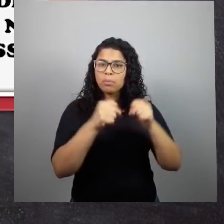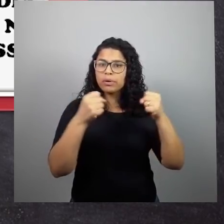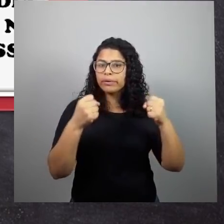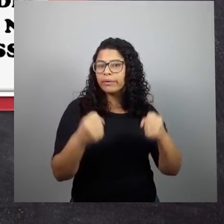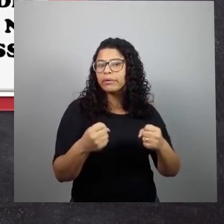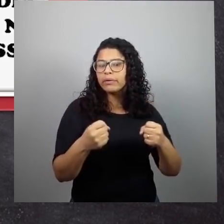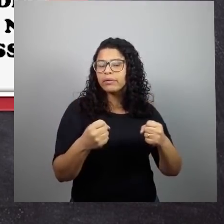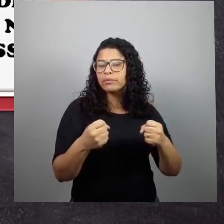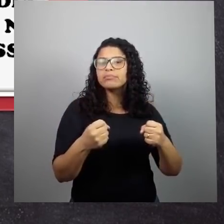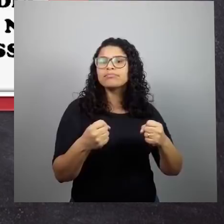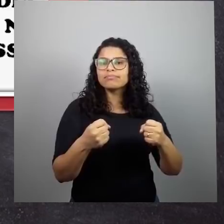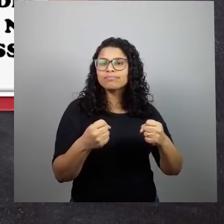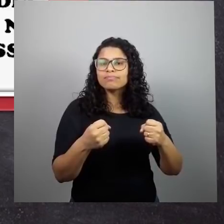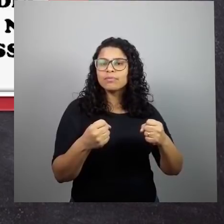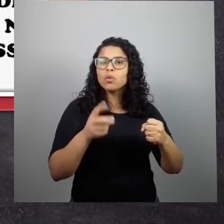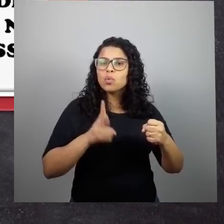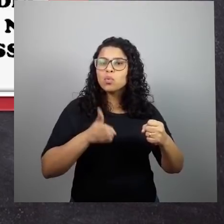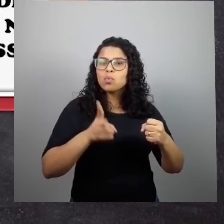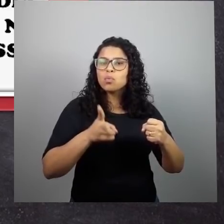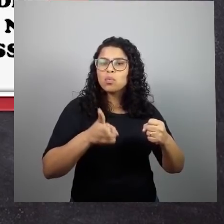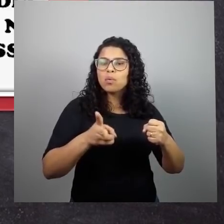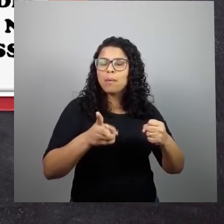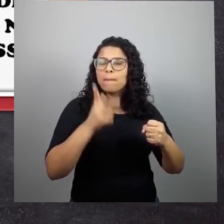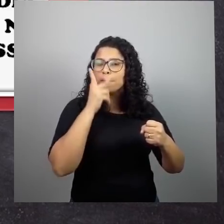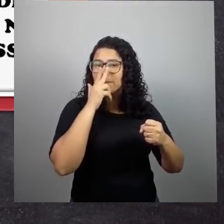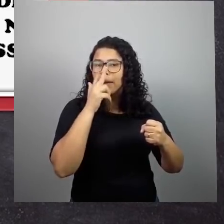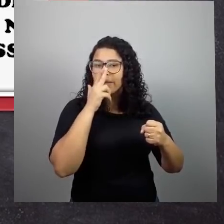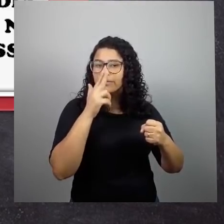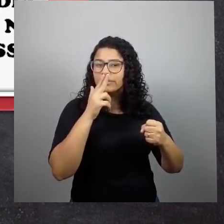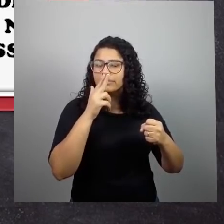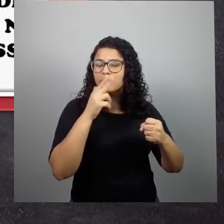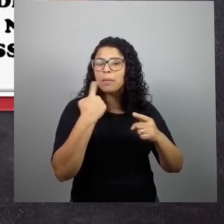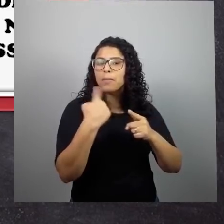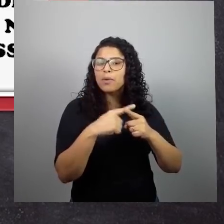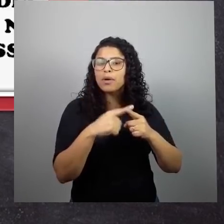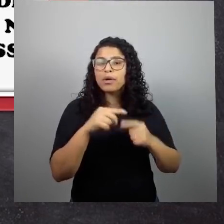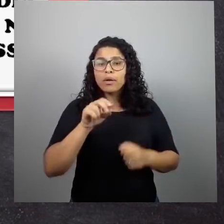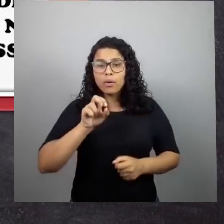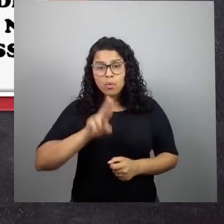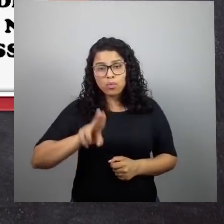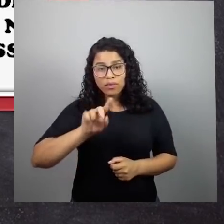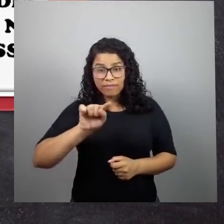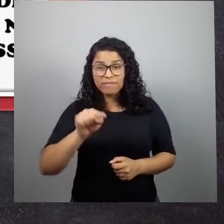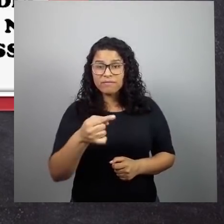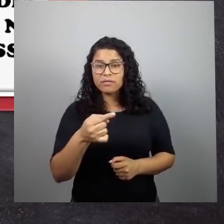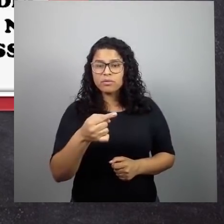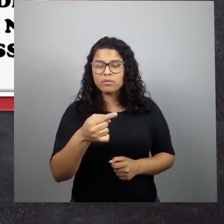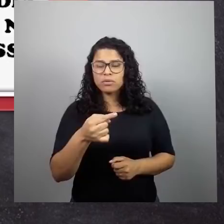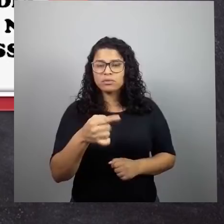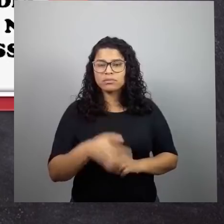Não deu a impressão que eu estou terminando. Deu a impressão que eu vou continuar.